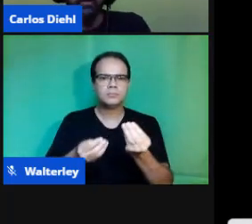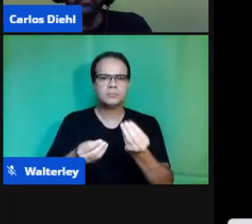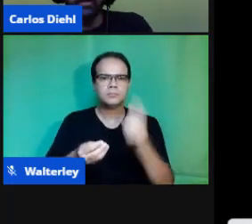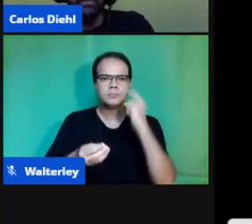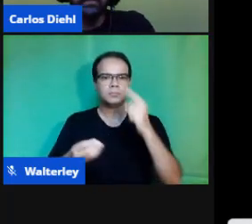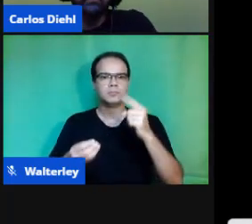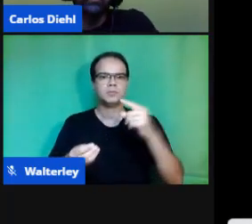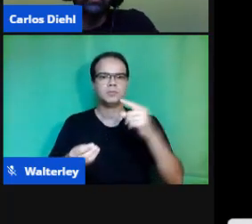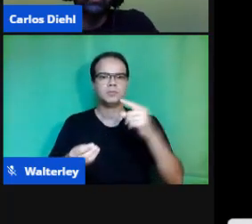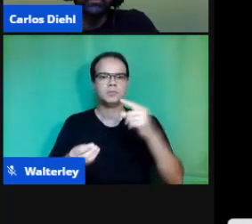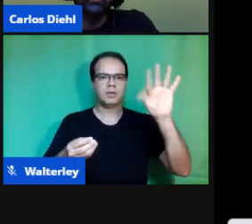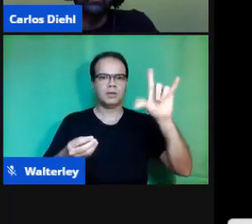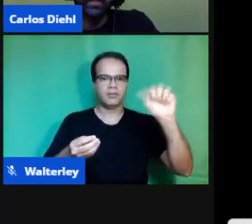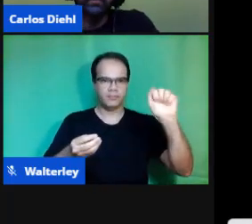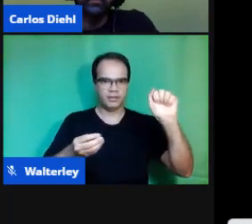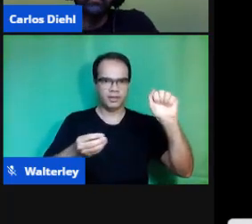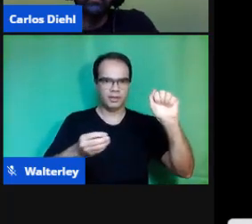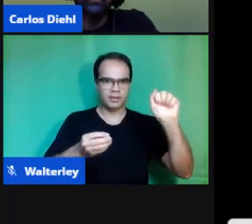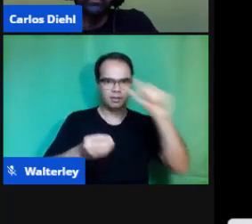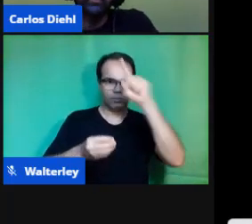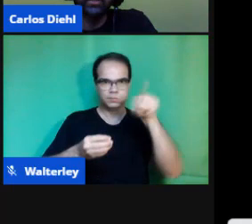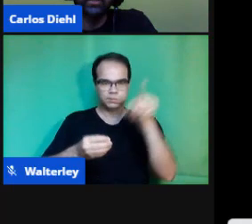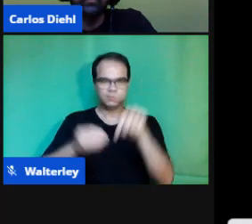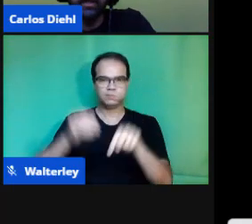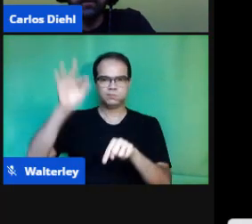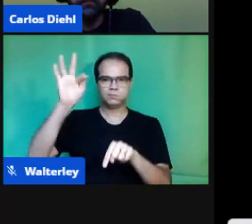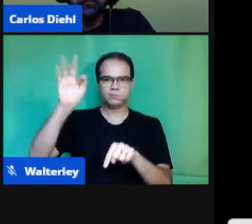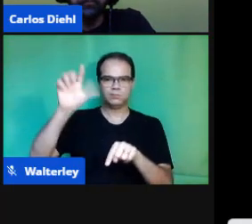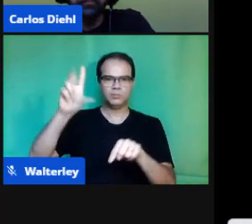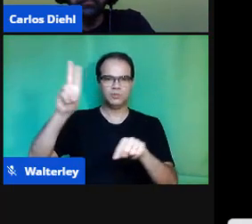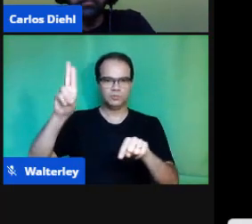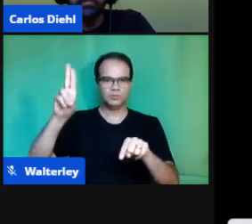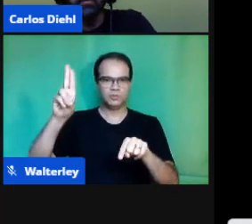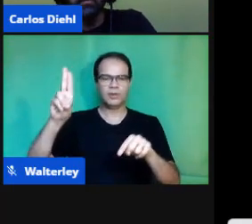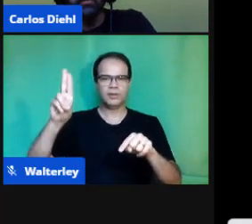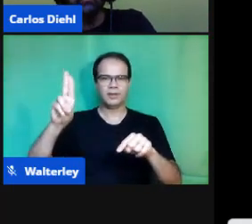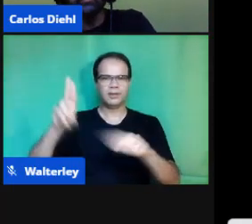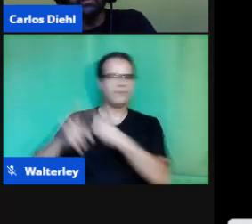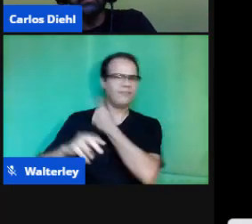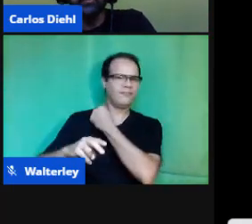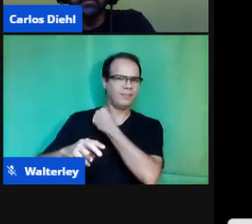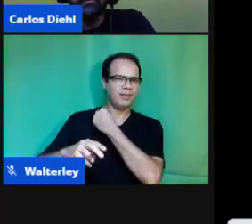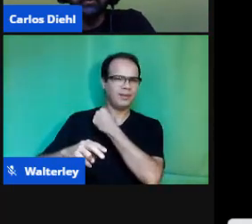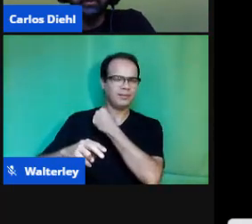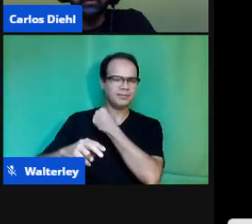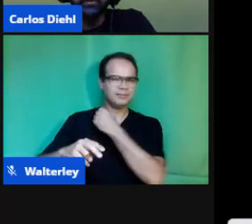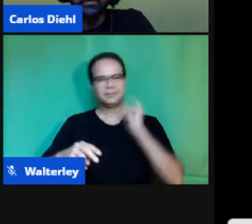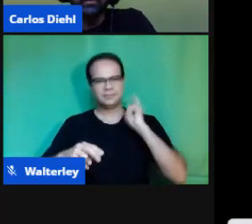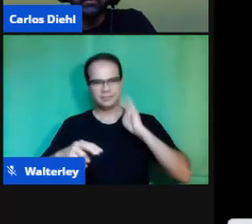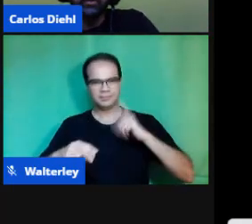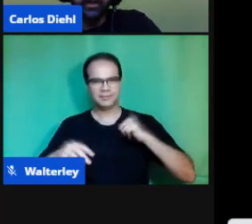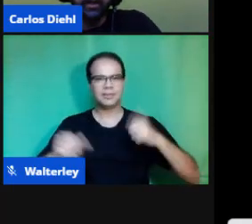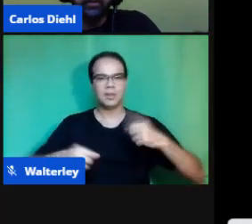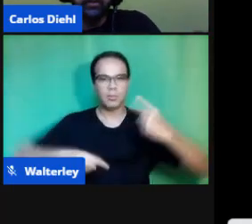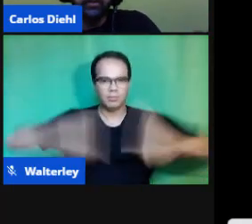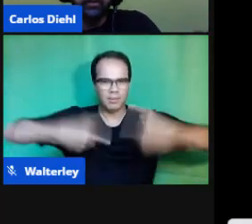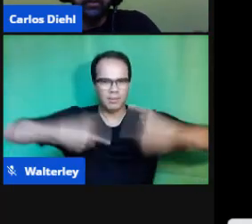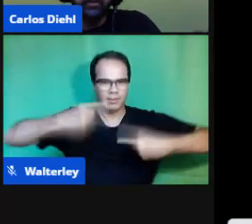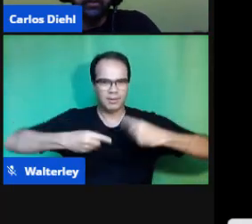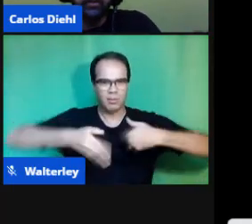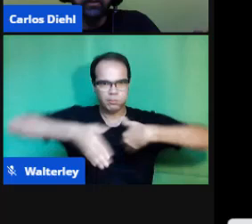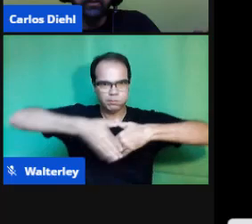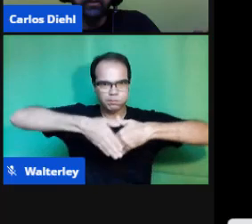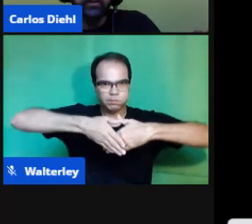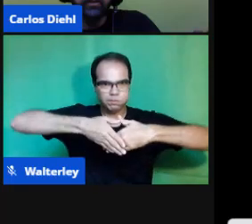Fla-Flu, 40 minutos antes do nada, um filme de Renato Terra, com depoimentos de grandes